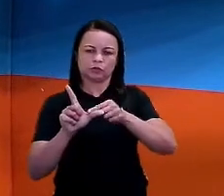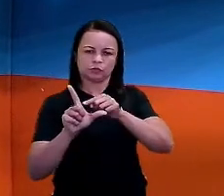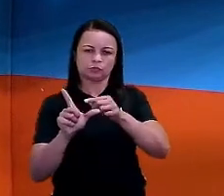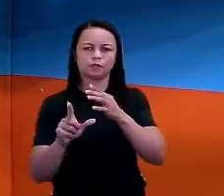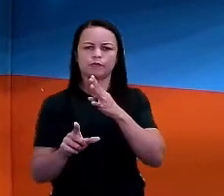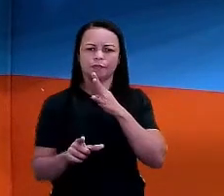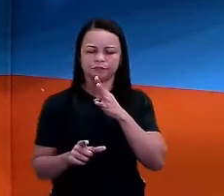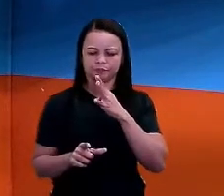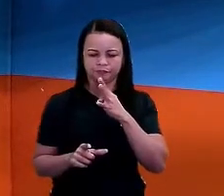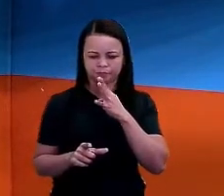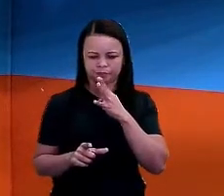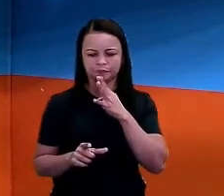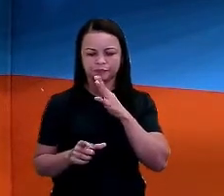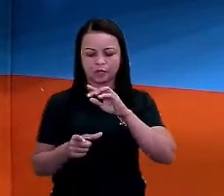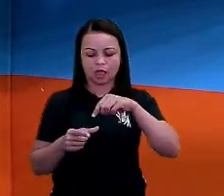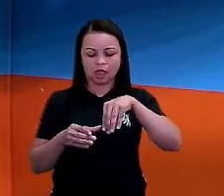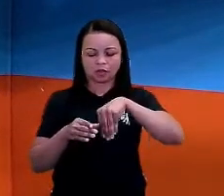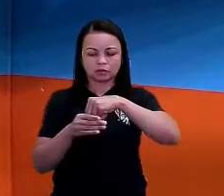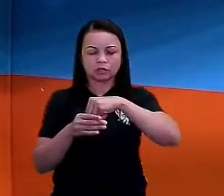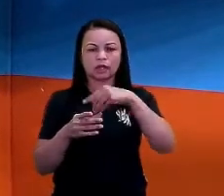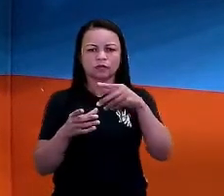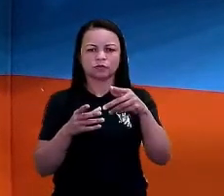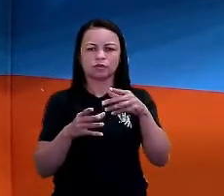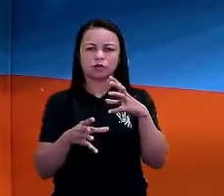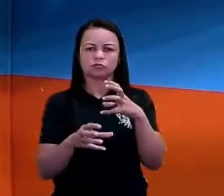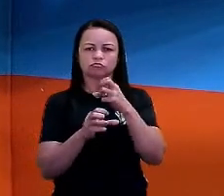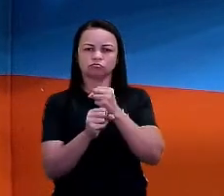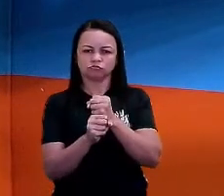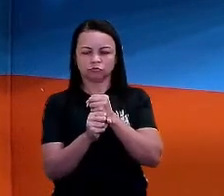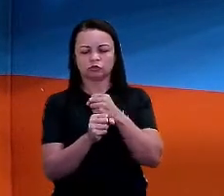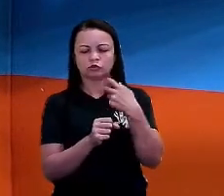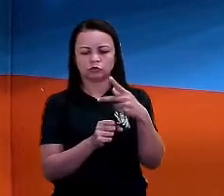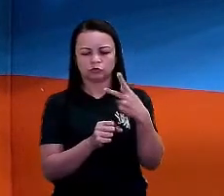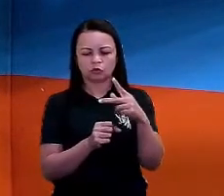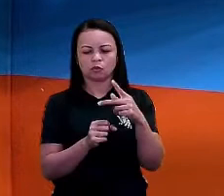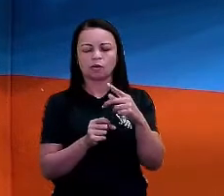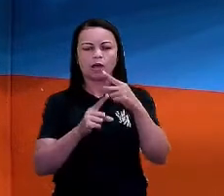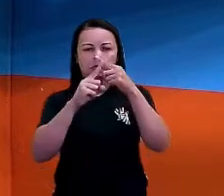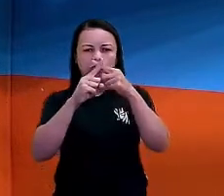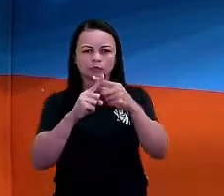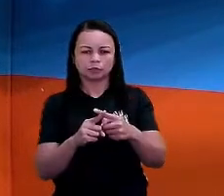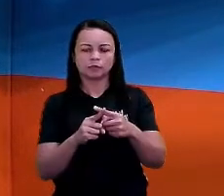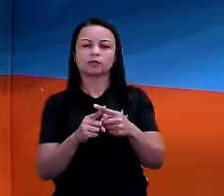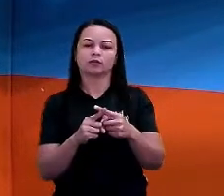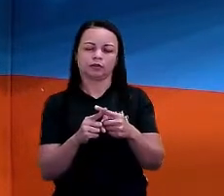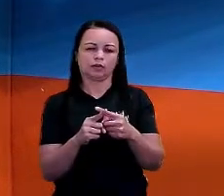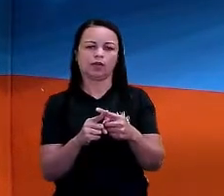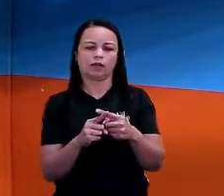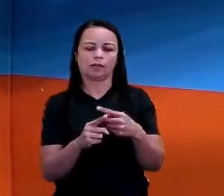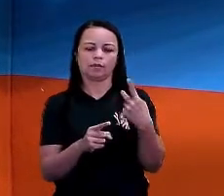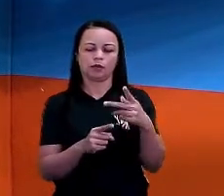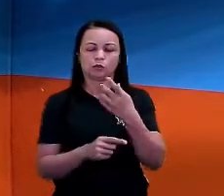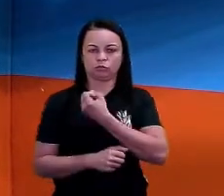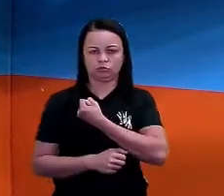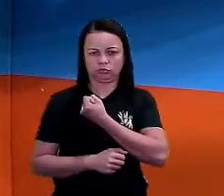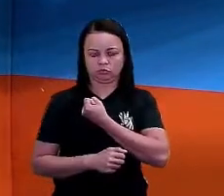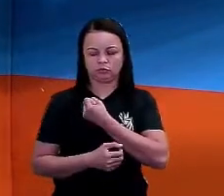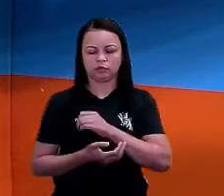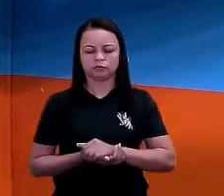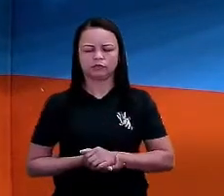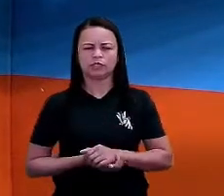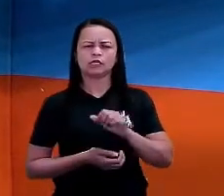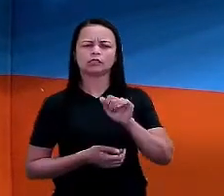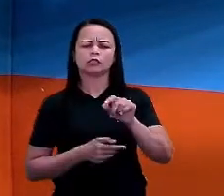conhecida, é possível determinar a soma dos ângulos internos ao multiplicar seu valor pelo número de ângulos. Então, se eu conheço o